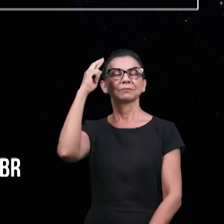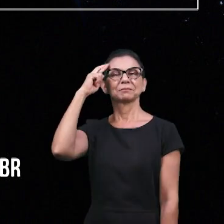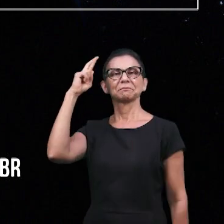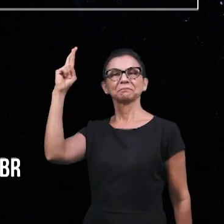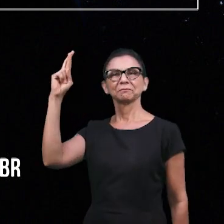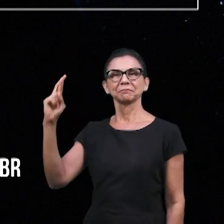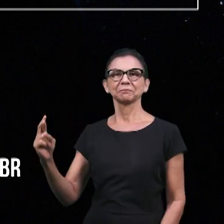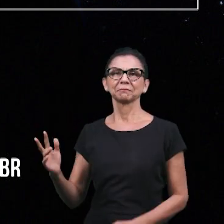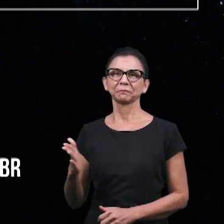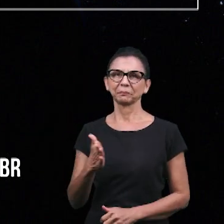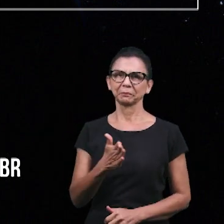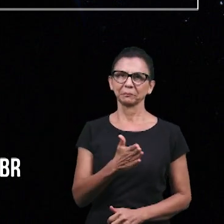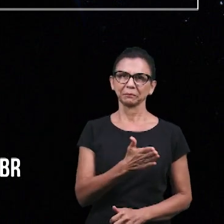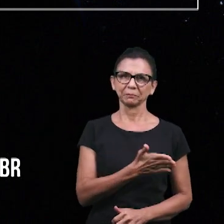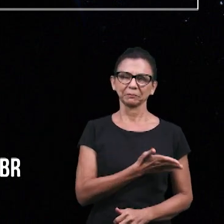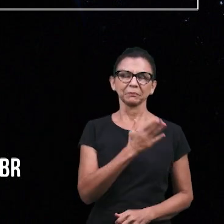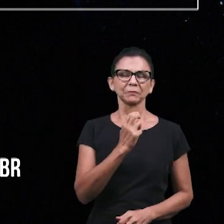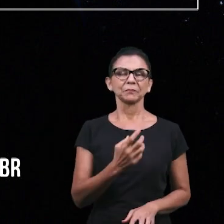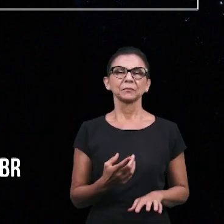Senhor.